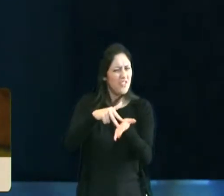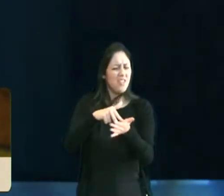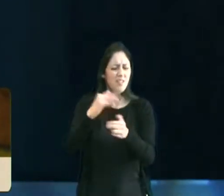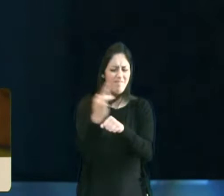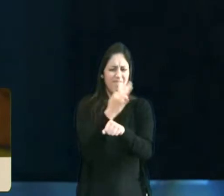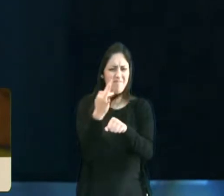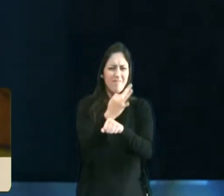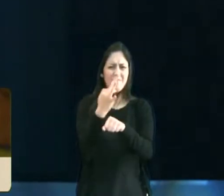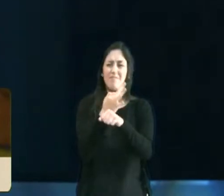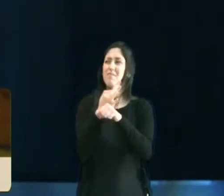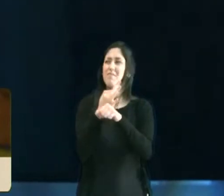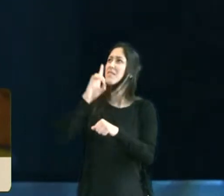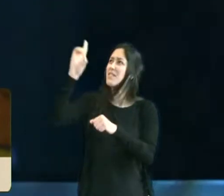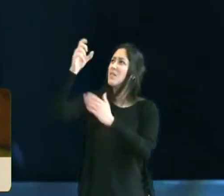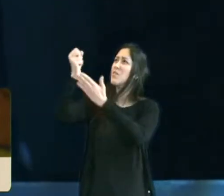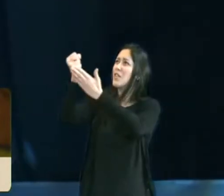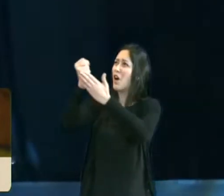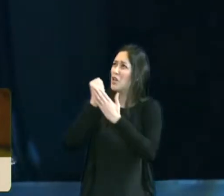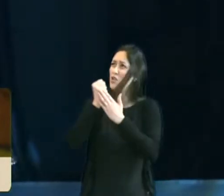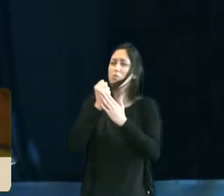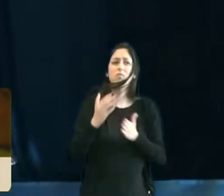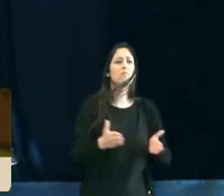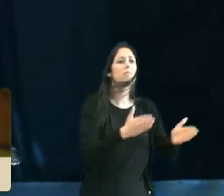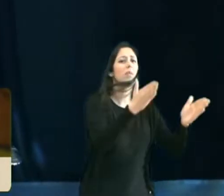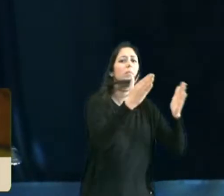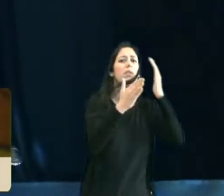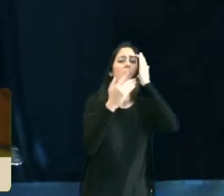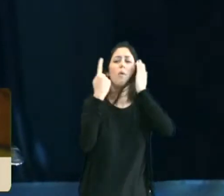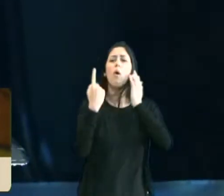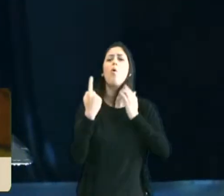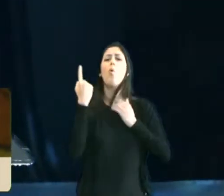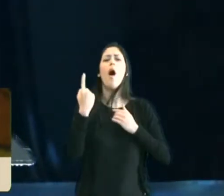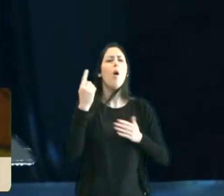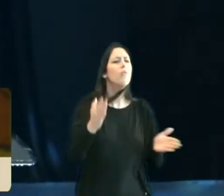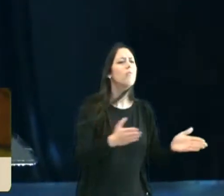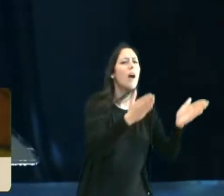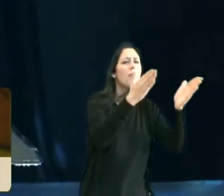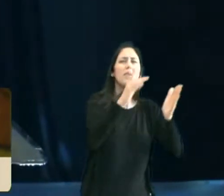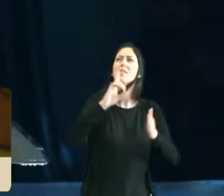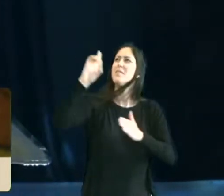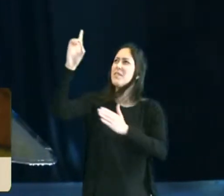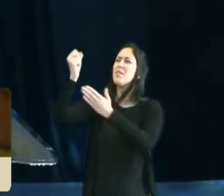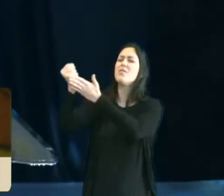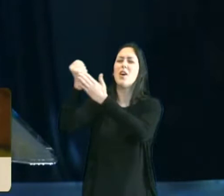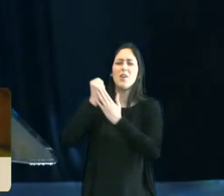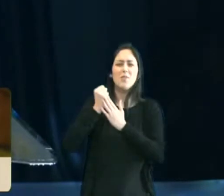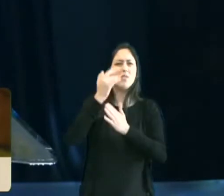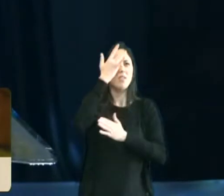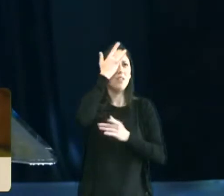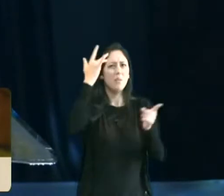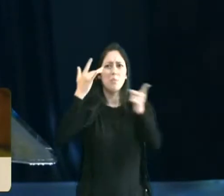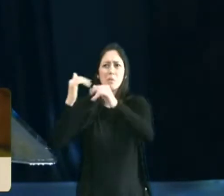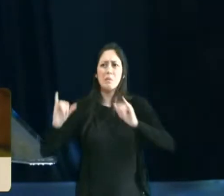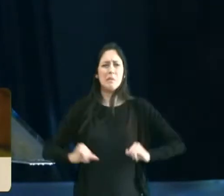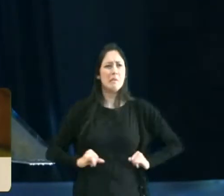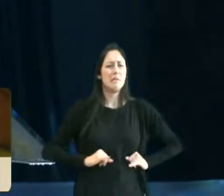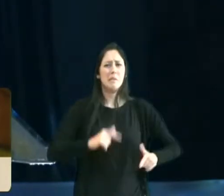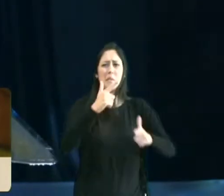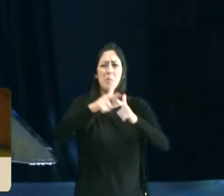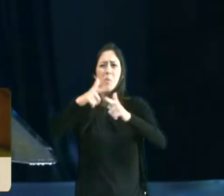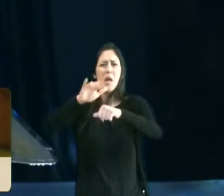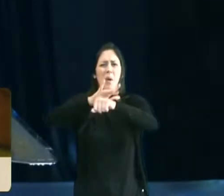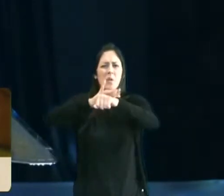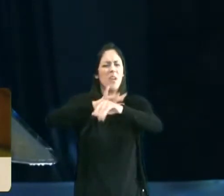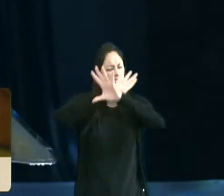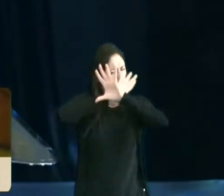Deus nos deu, veremos os milagres. Veremos as mulheres com fluxo de sangue sendo curadas no caminho,